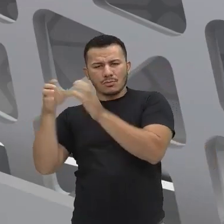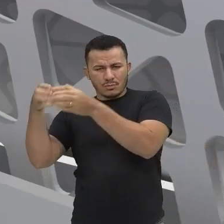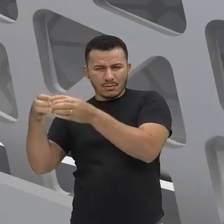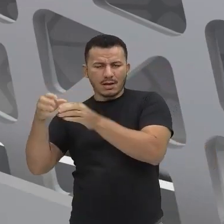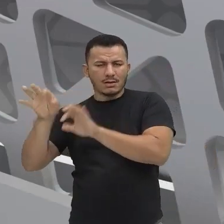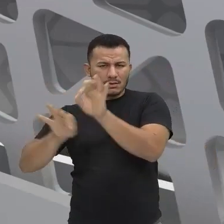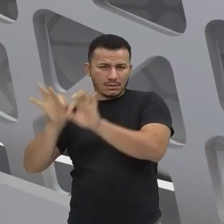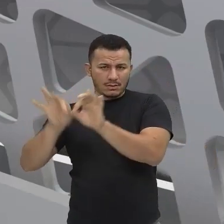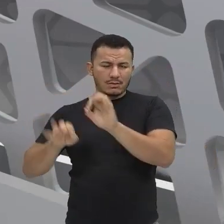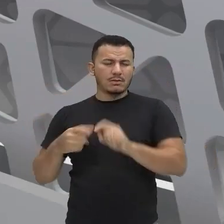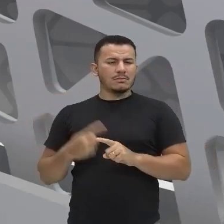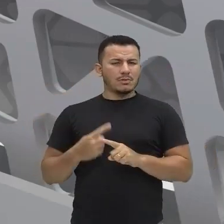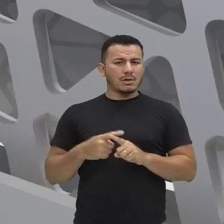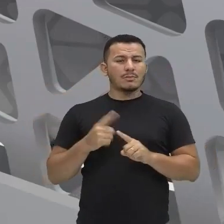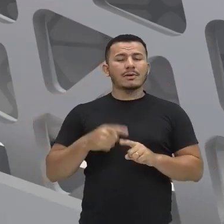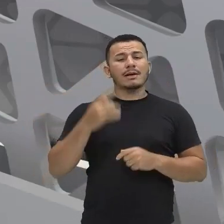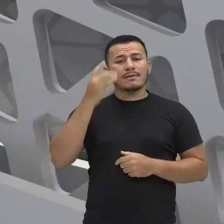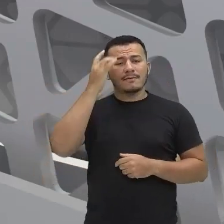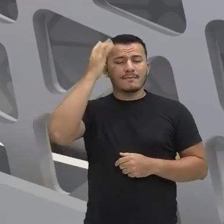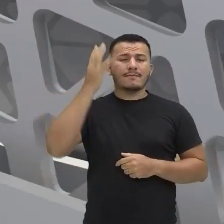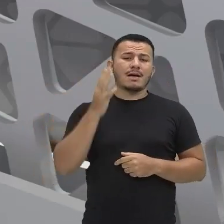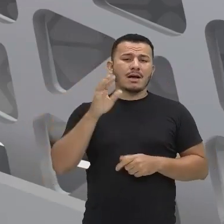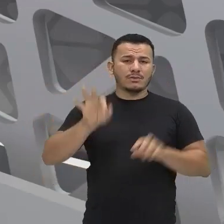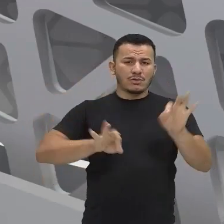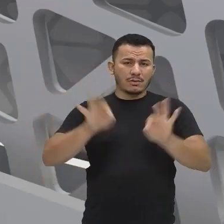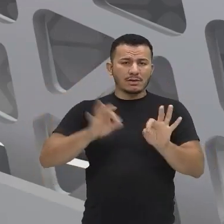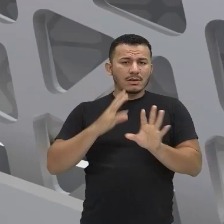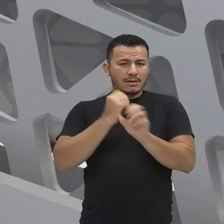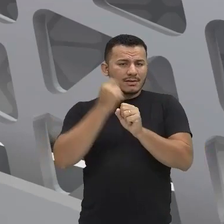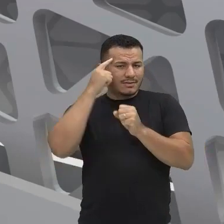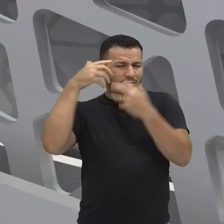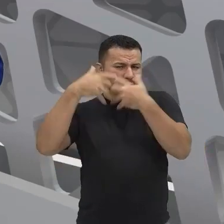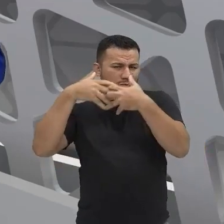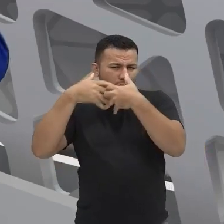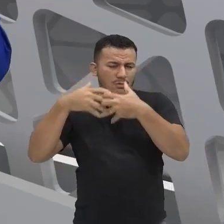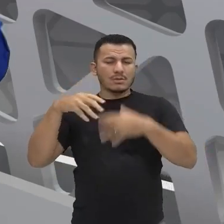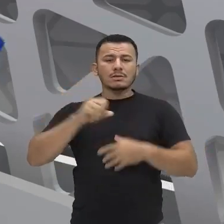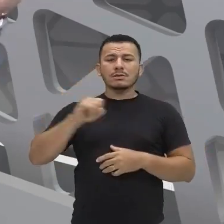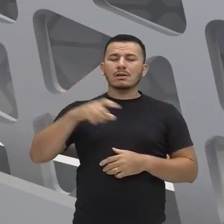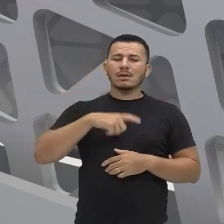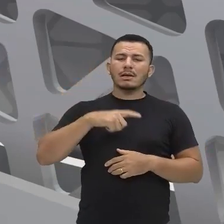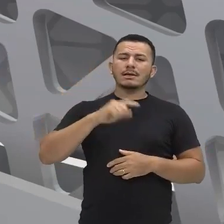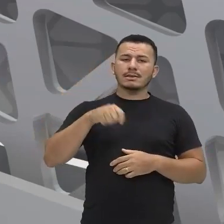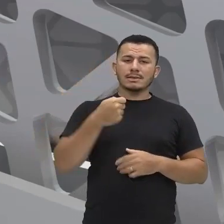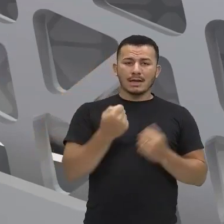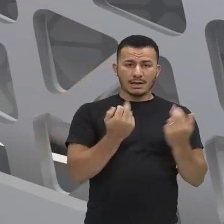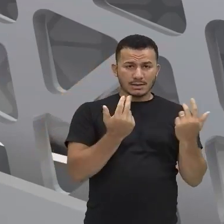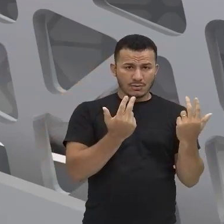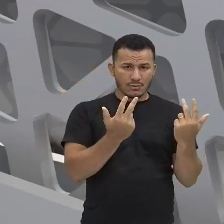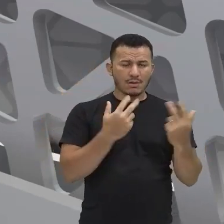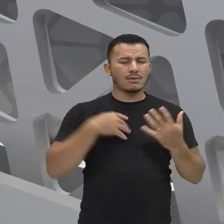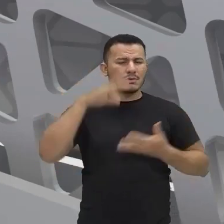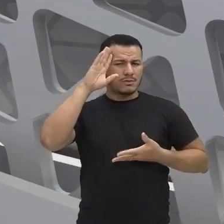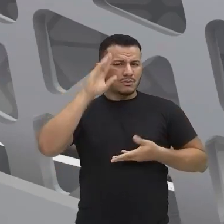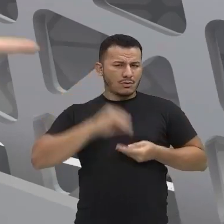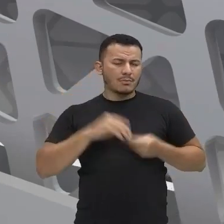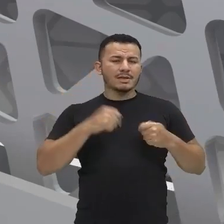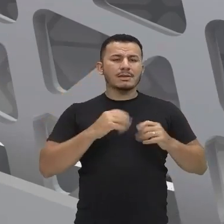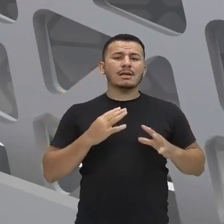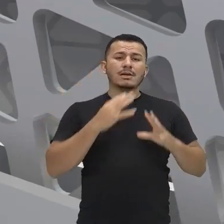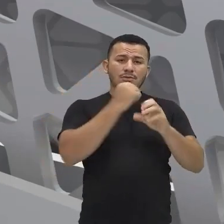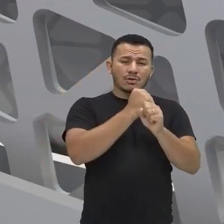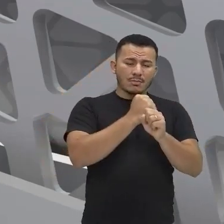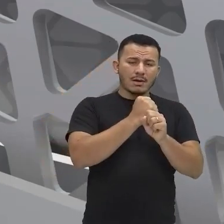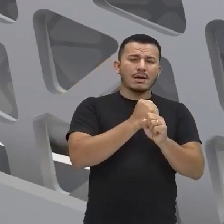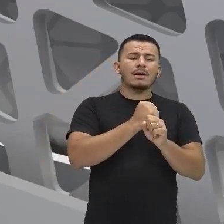Por quê? Porque isso facilita a minha organização na cabeça. Se eu tenho sinais iguais, já sabe que eu tenho que somar e